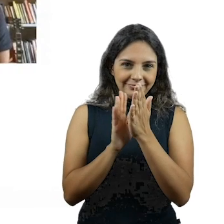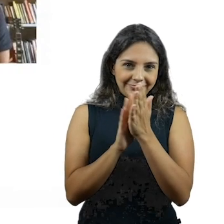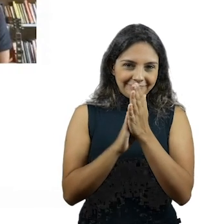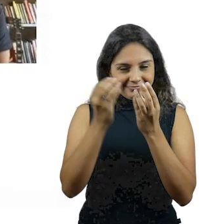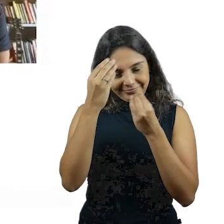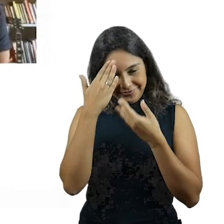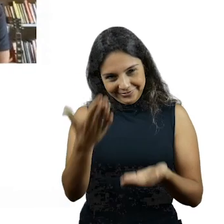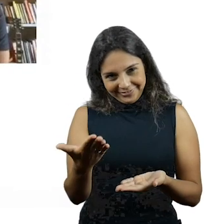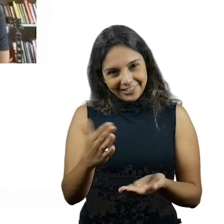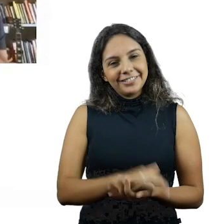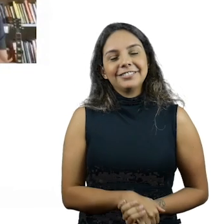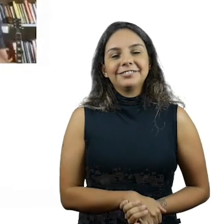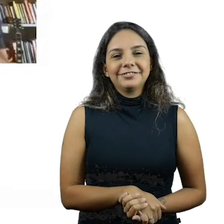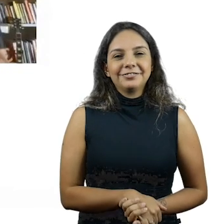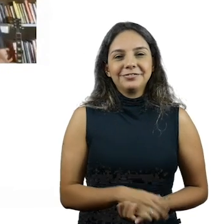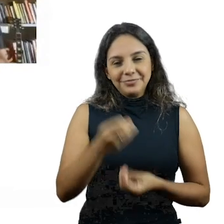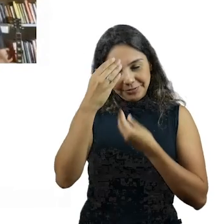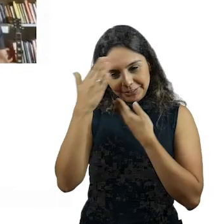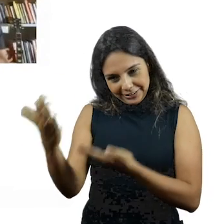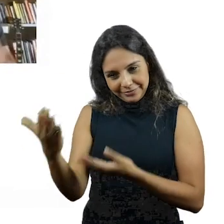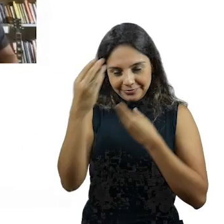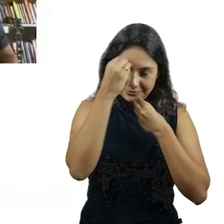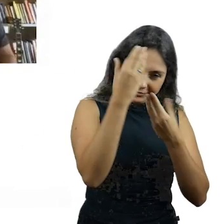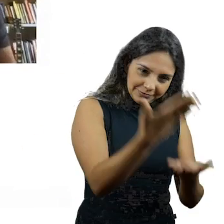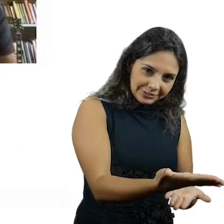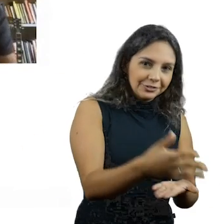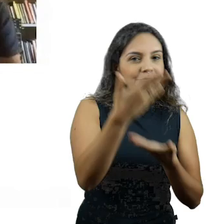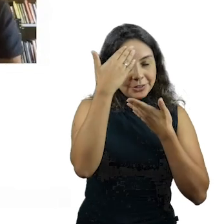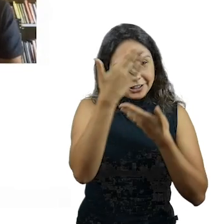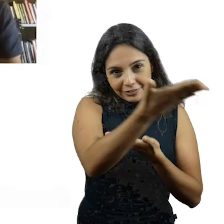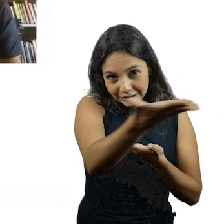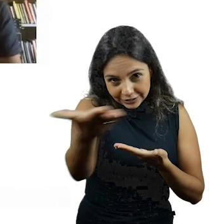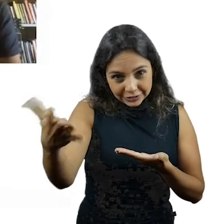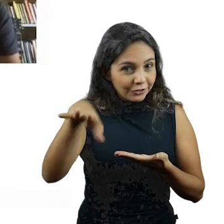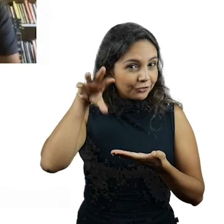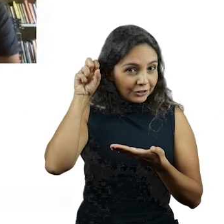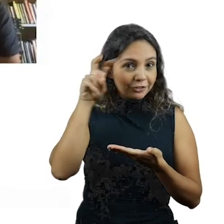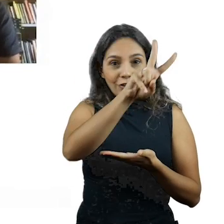Muito obrigado, Tony. Muito obrigado. Muito obrigado aos ouvintes, aos